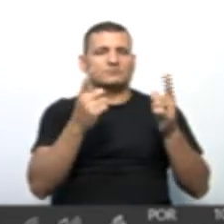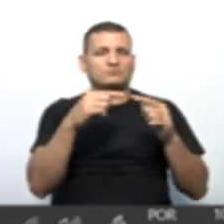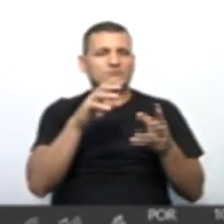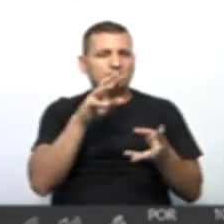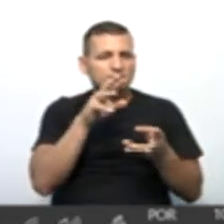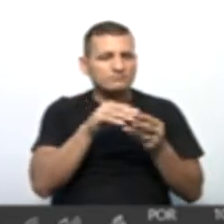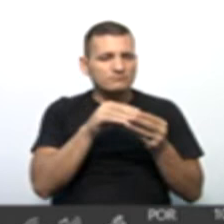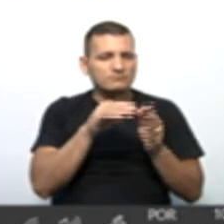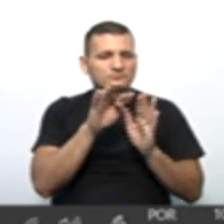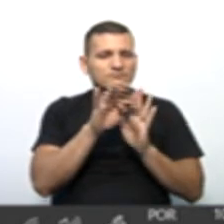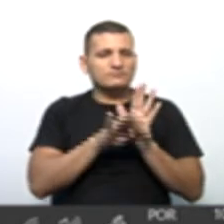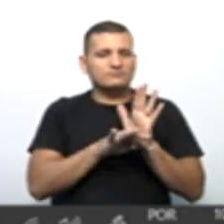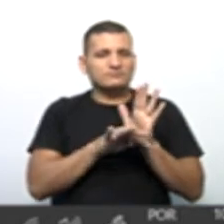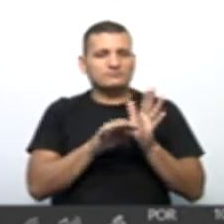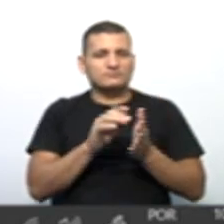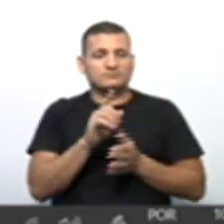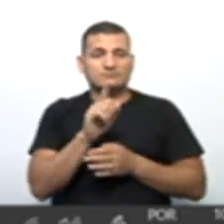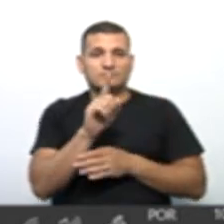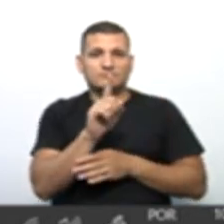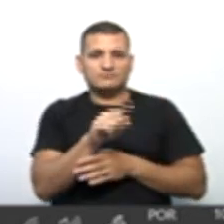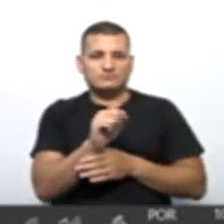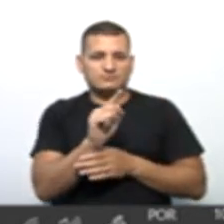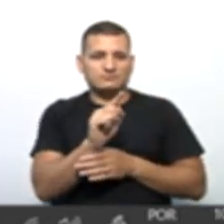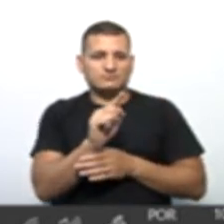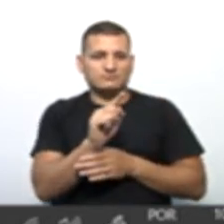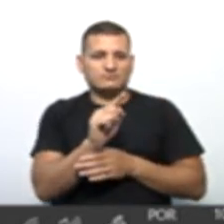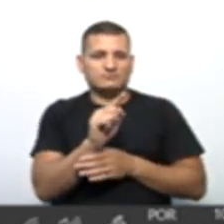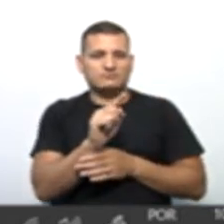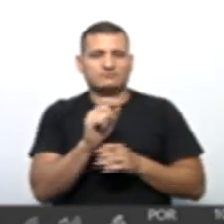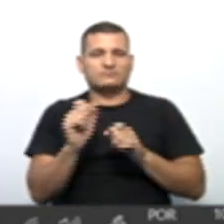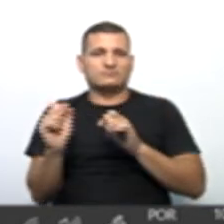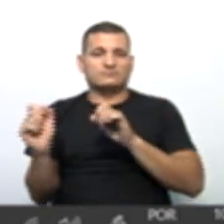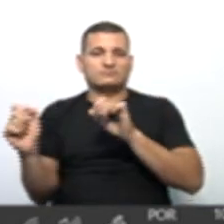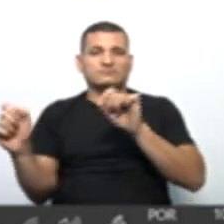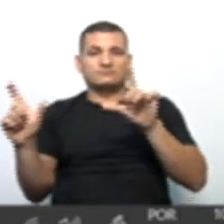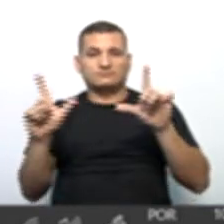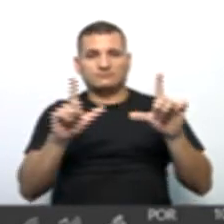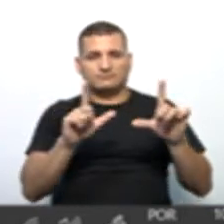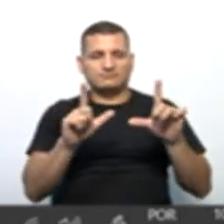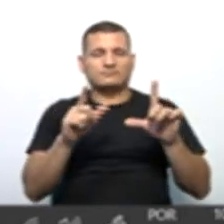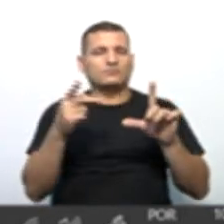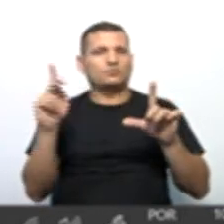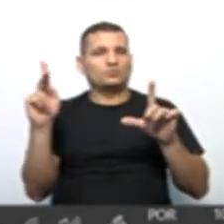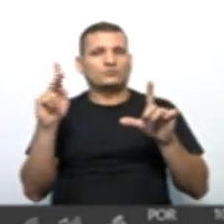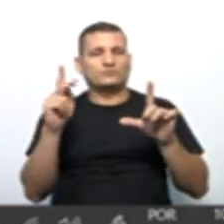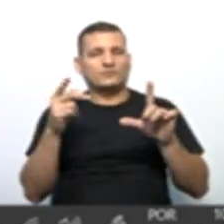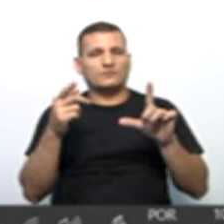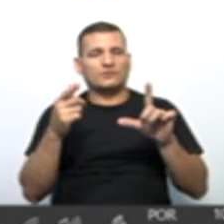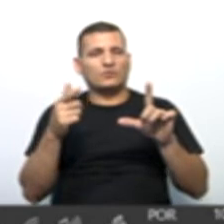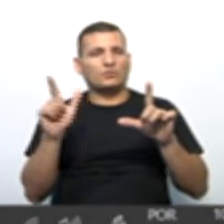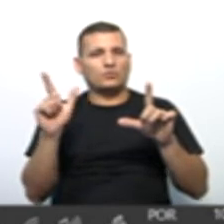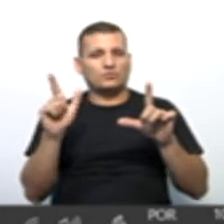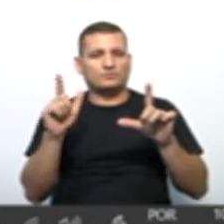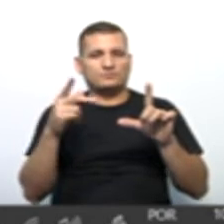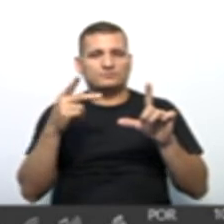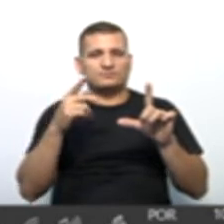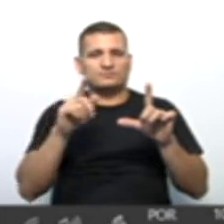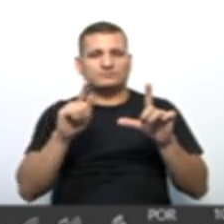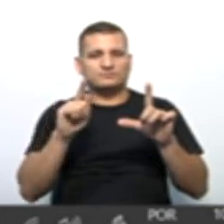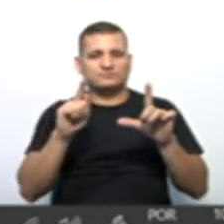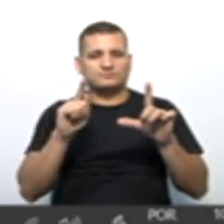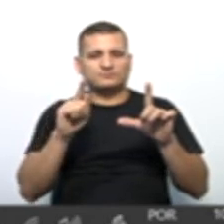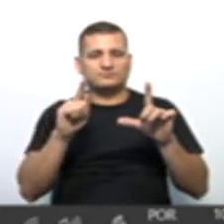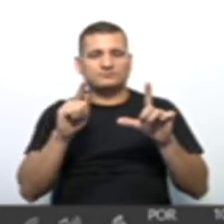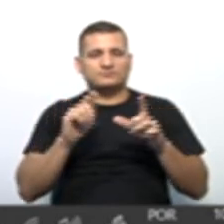e se clicar aqui você é levado para a página você vai ter a leitura do do site completo